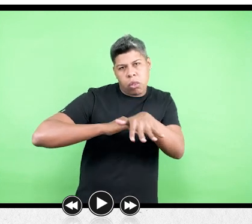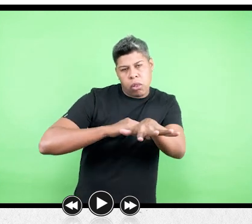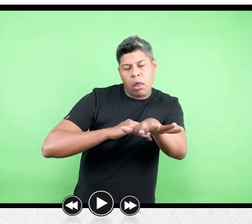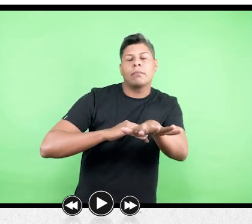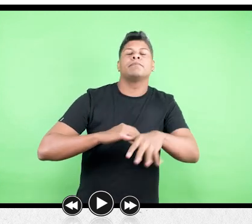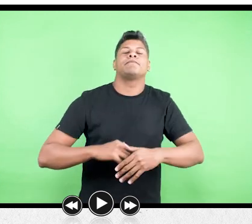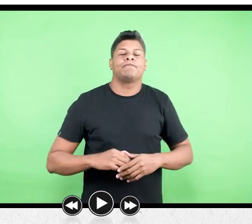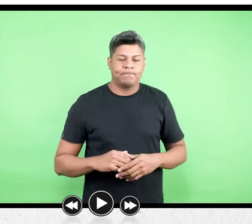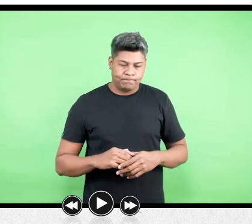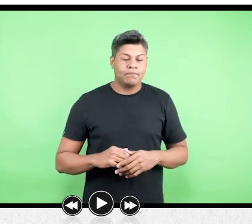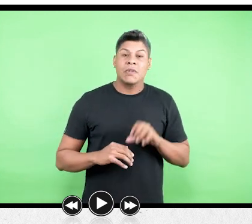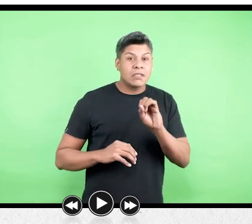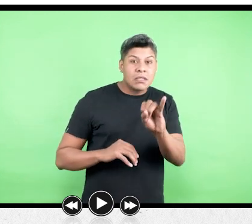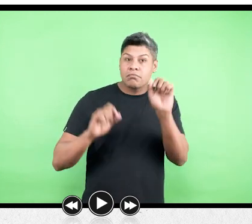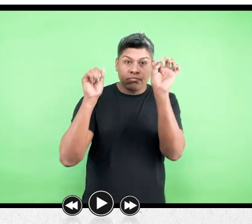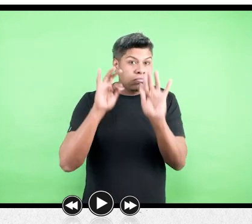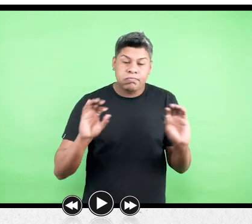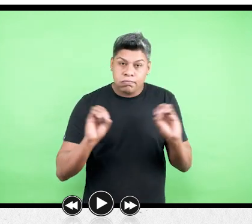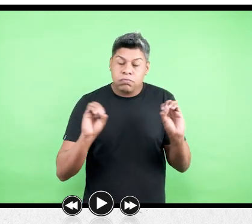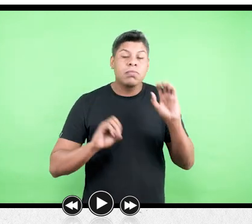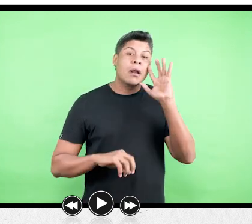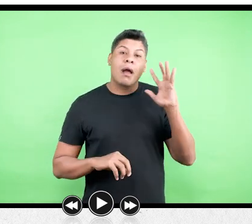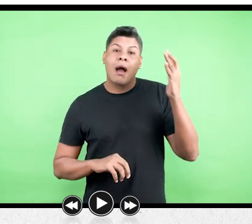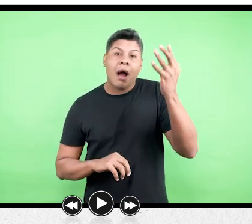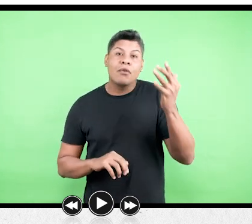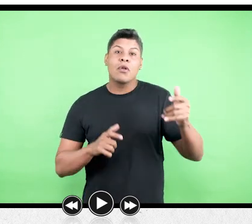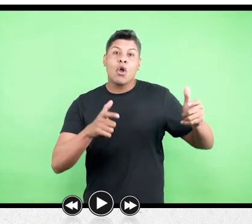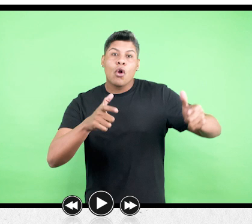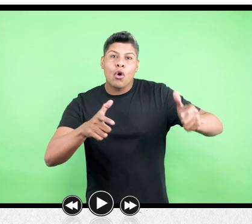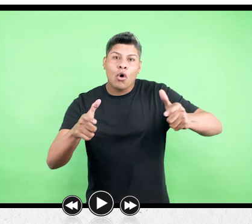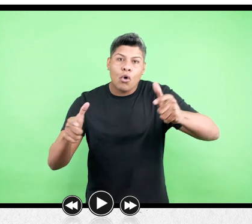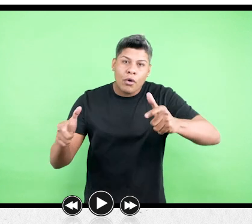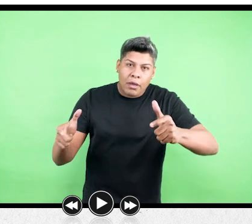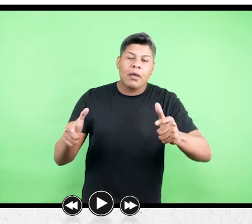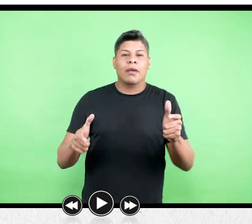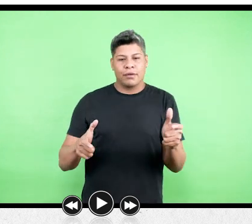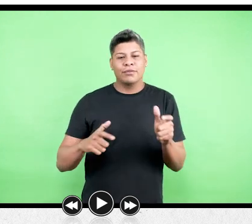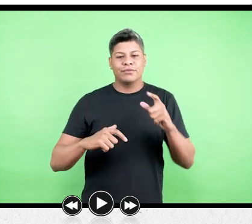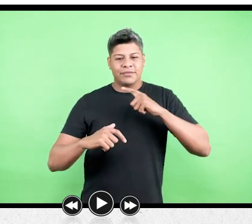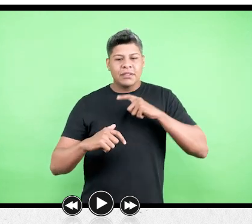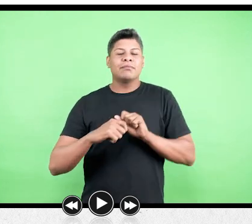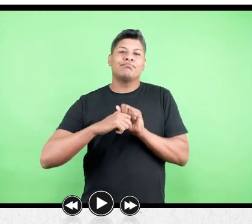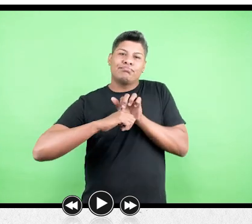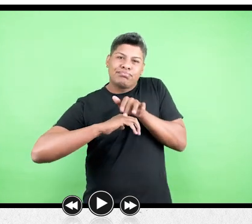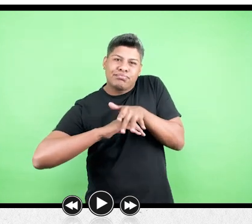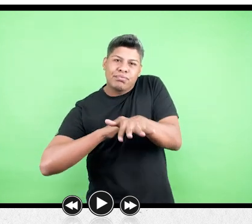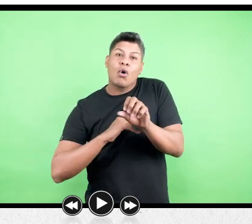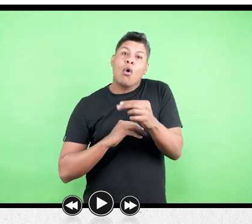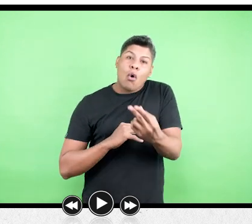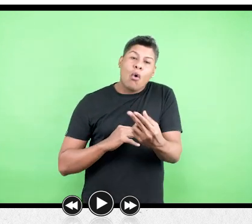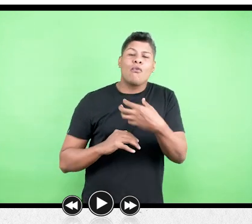estiagens. Então, isso ocorre pontualmente em alguns locais em que ocorre a descarga ou de